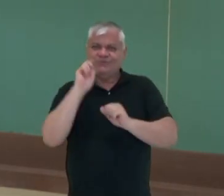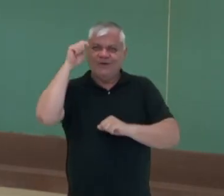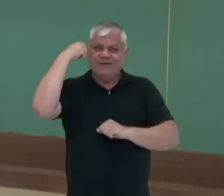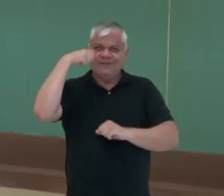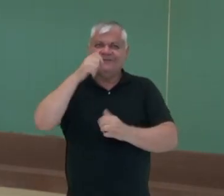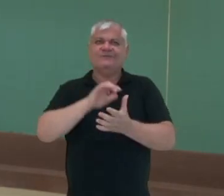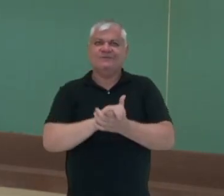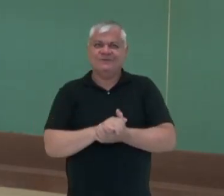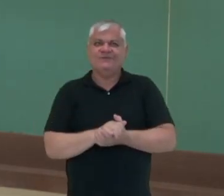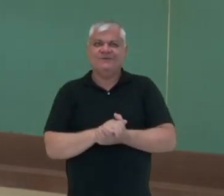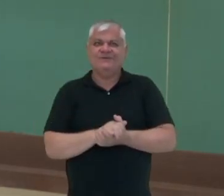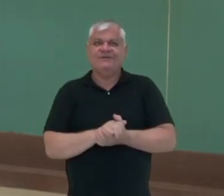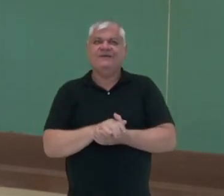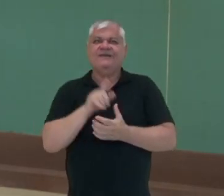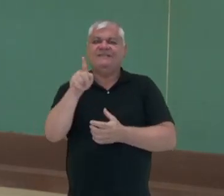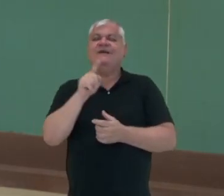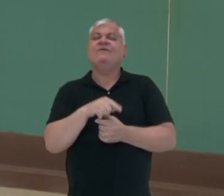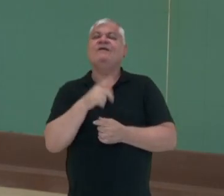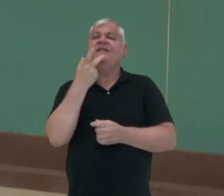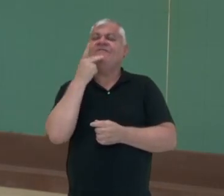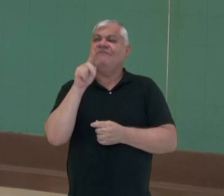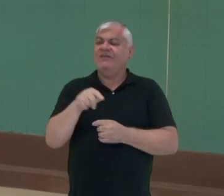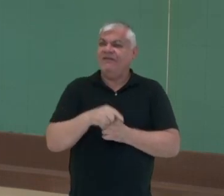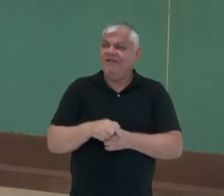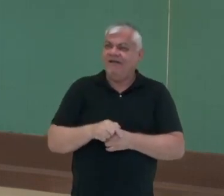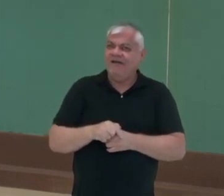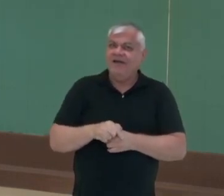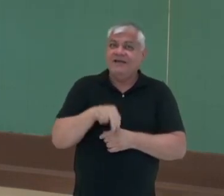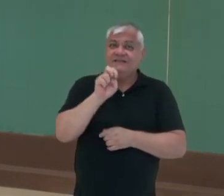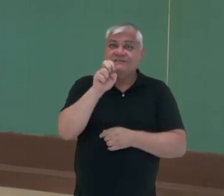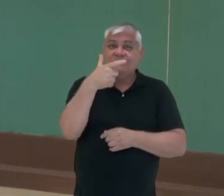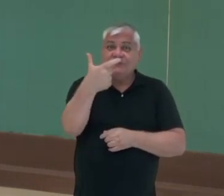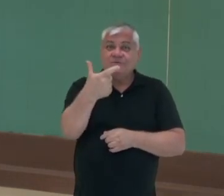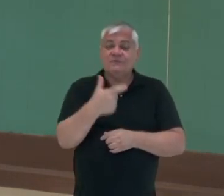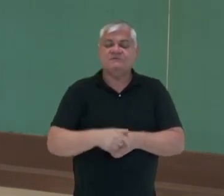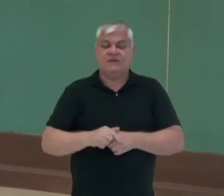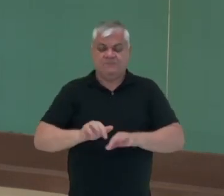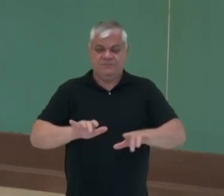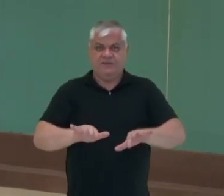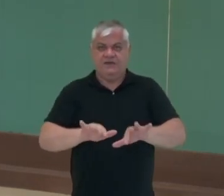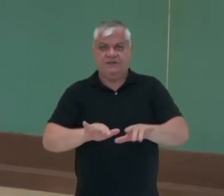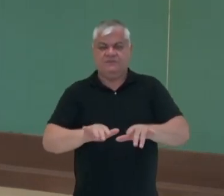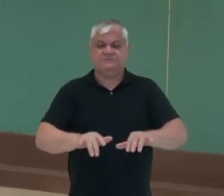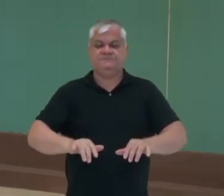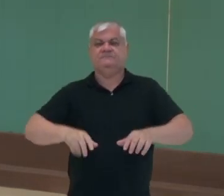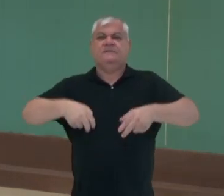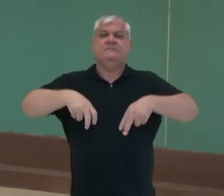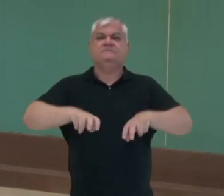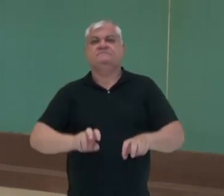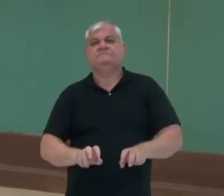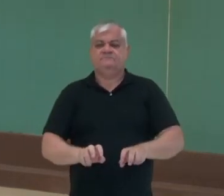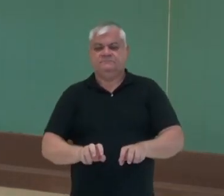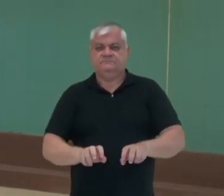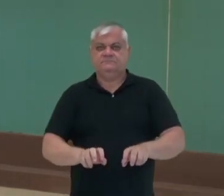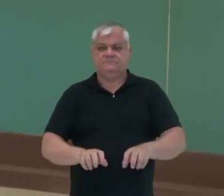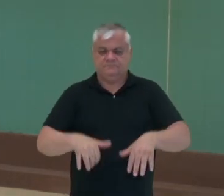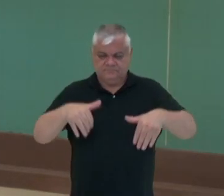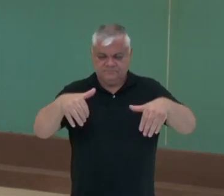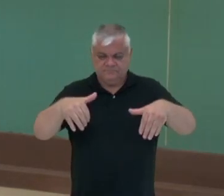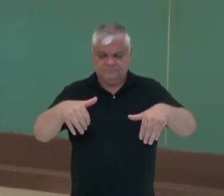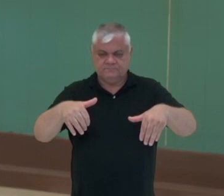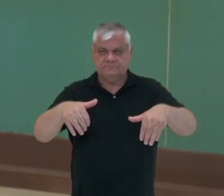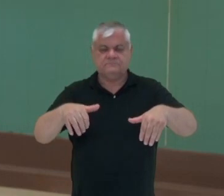obra 433 de John Cage, que ele chega lá em 52, ele fica na frente do piano, ele se apronta para tocar o piano, ele não toca, ele simplesmente